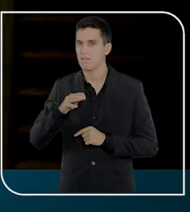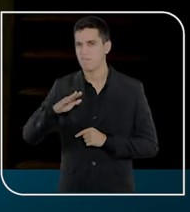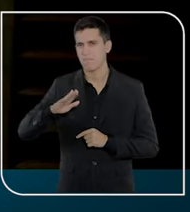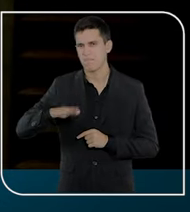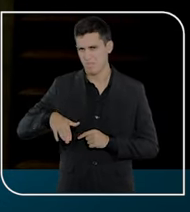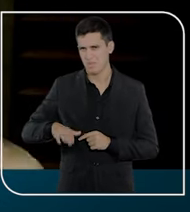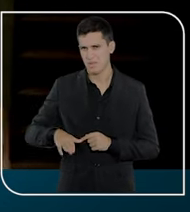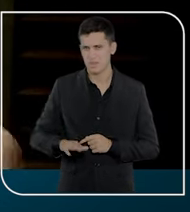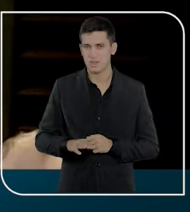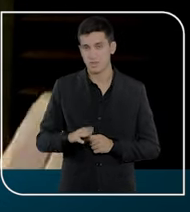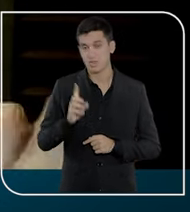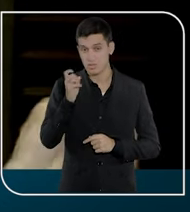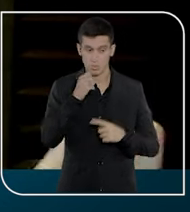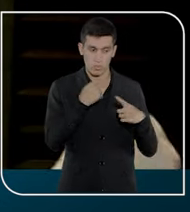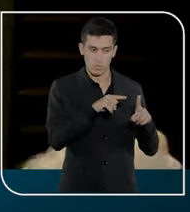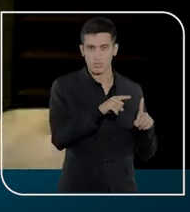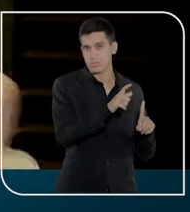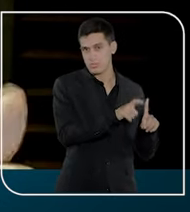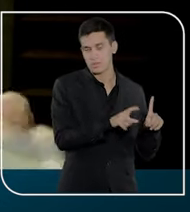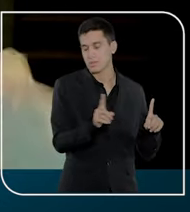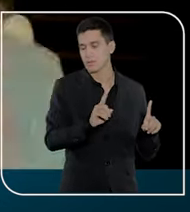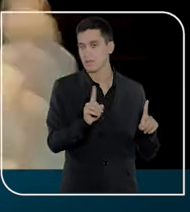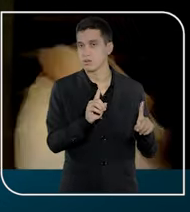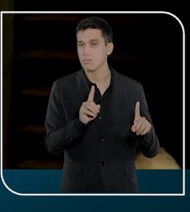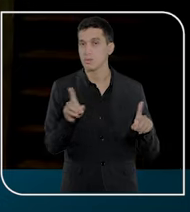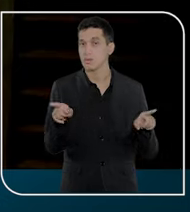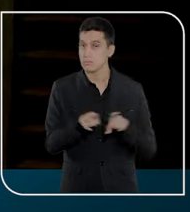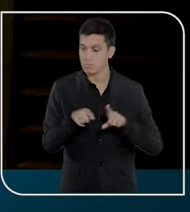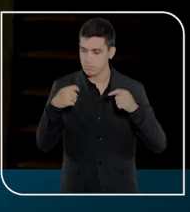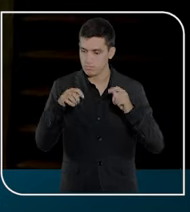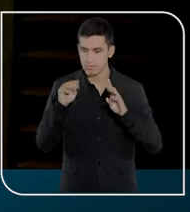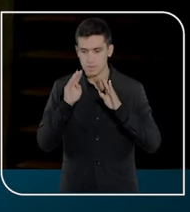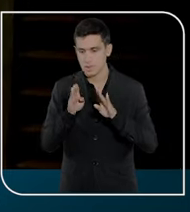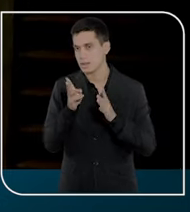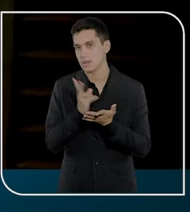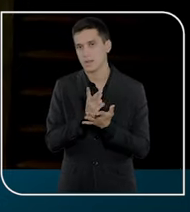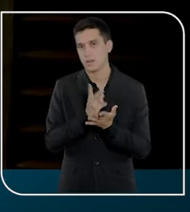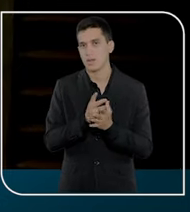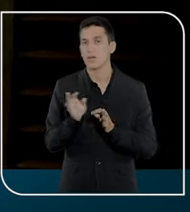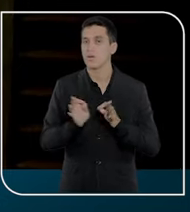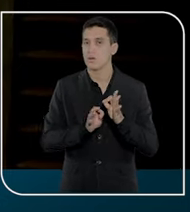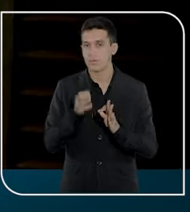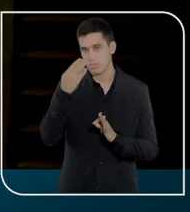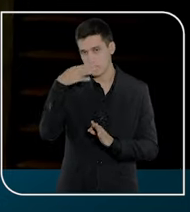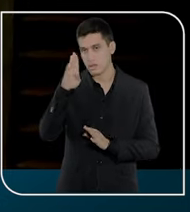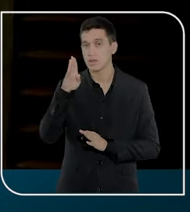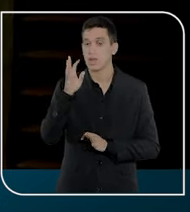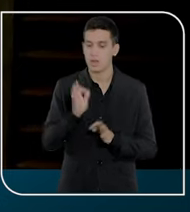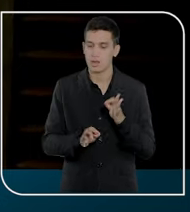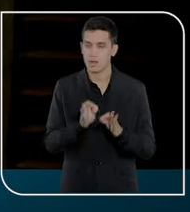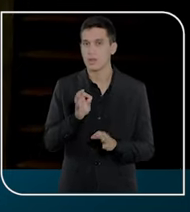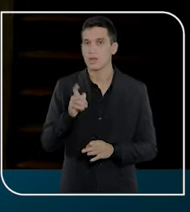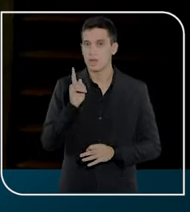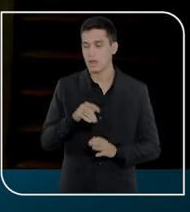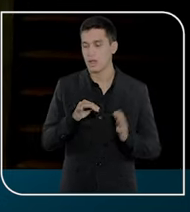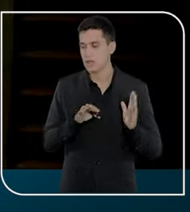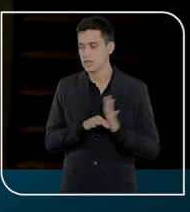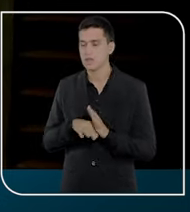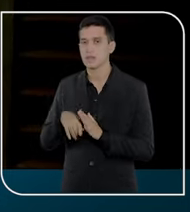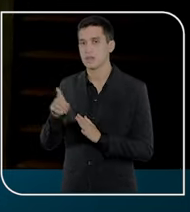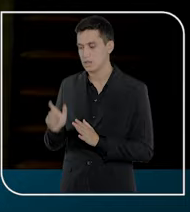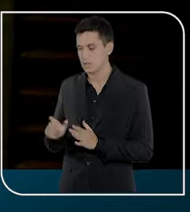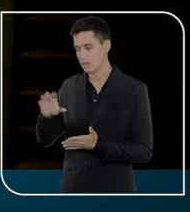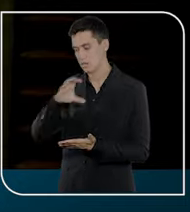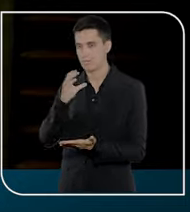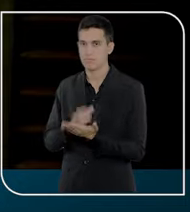Mas eu não posso tirar de vista qual é o objetivo principal da execução. O objetivo principal é satisfazer